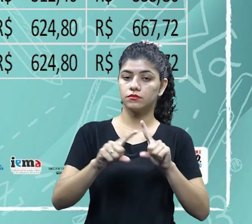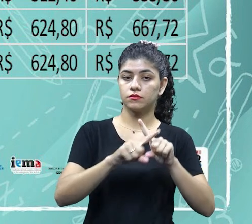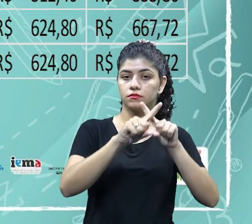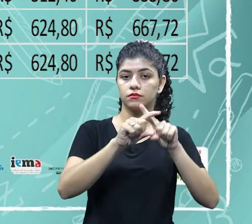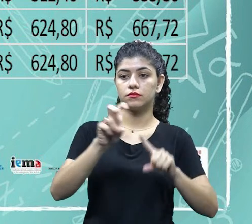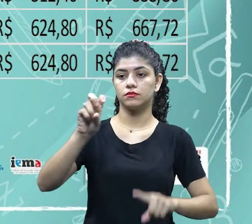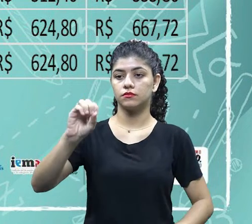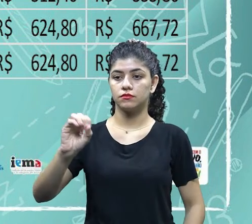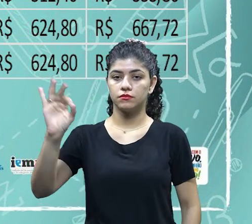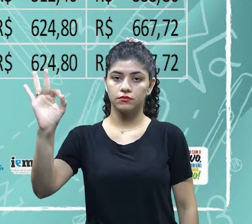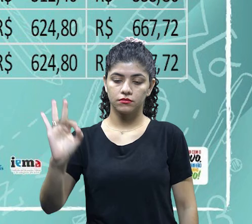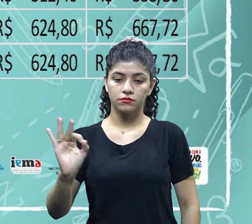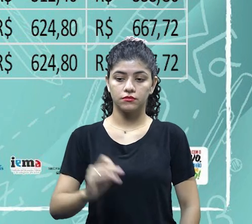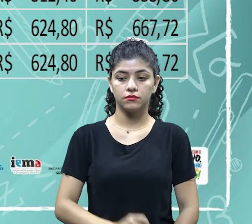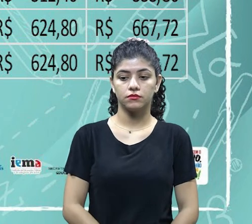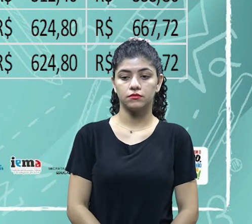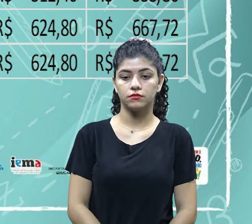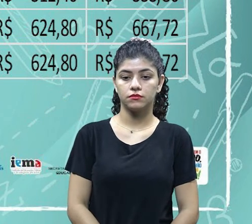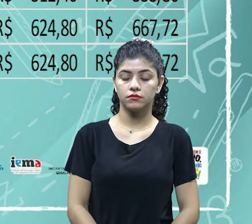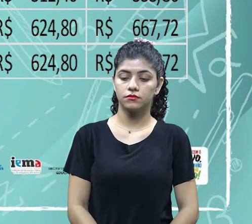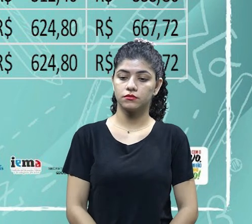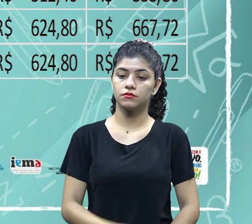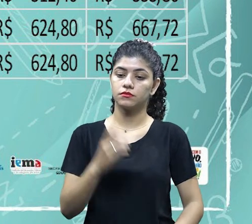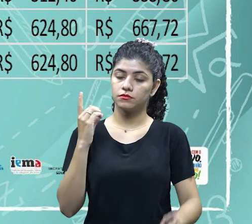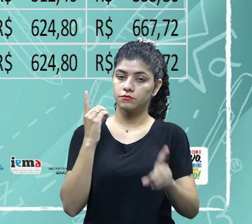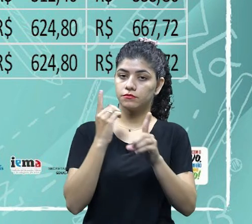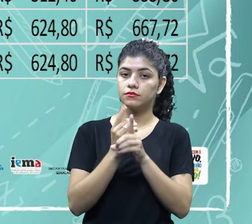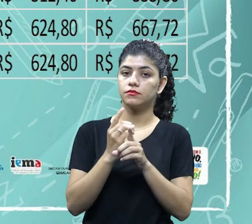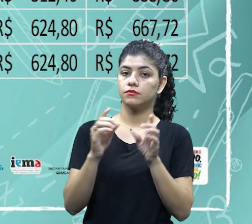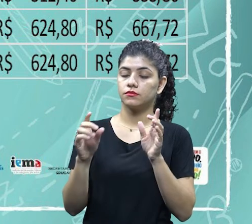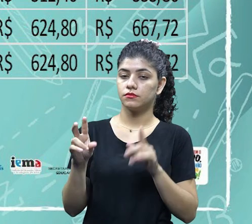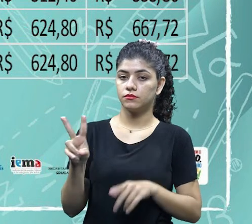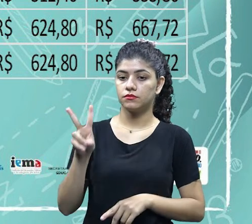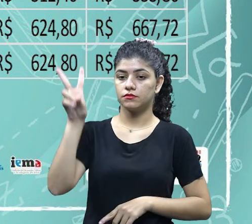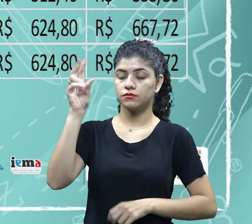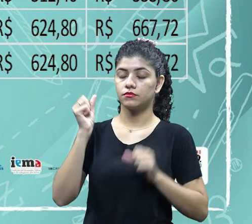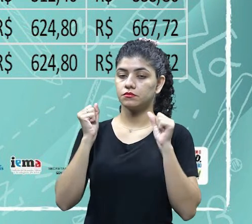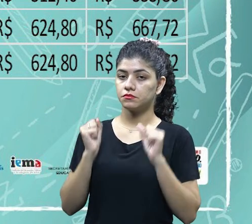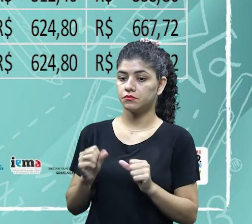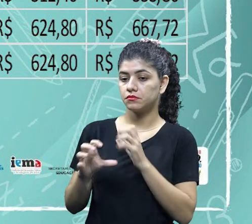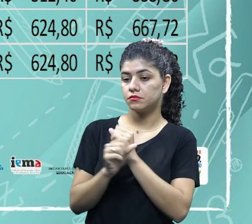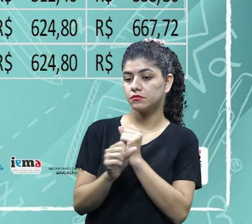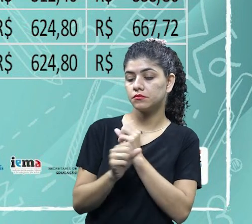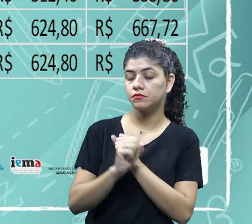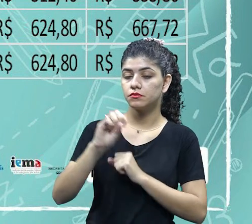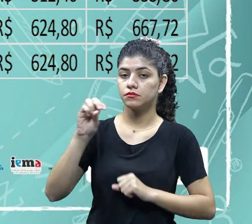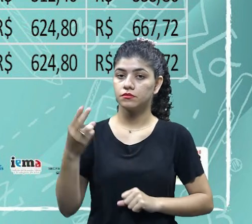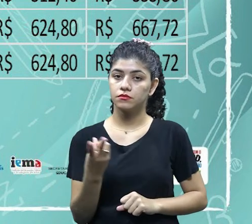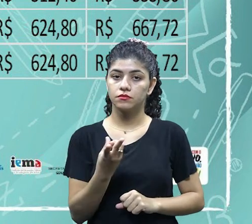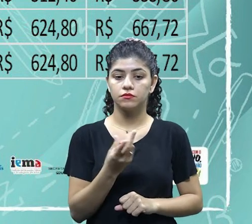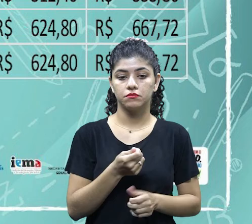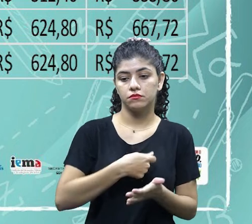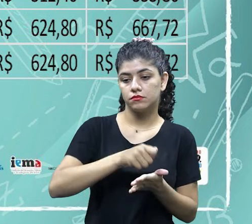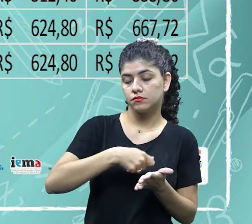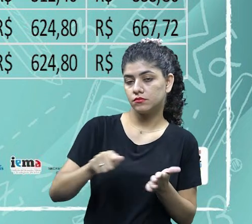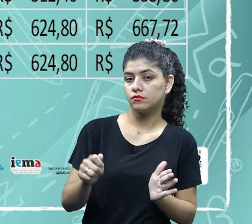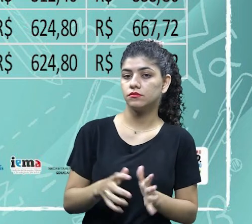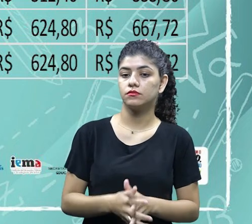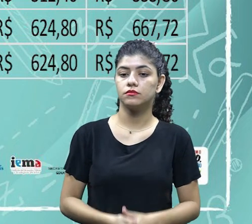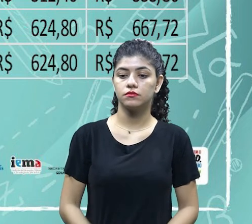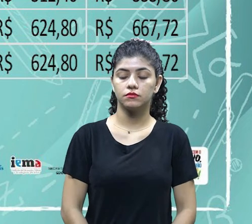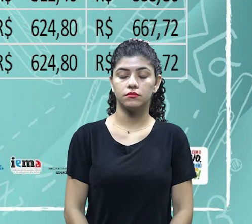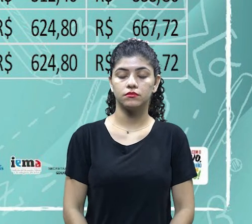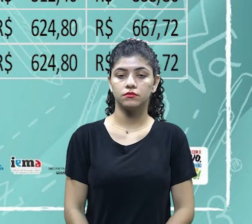multiplicar por 50%. Certo? Você vai achar esse valor bem aqui. Você pode fazer na calculadora ou mesmo no cálculo